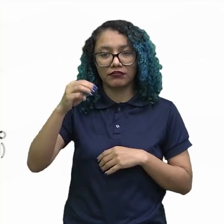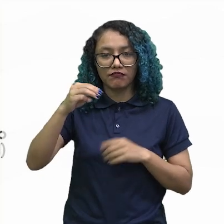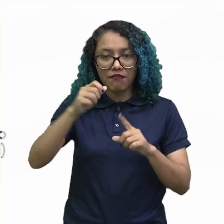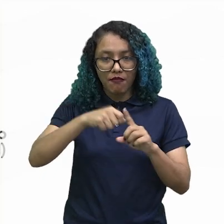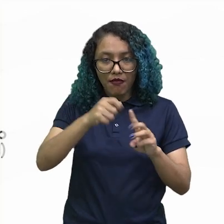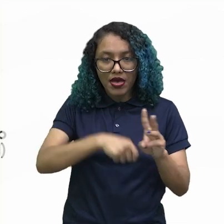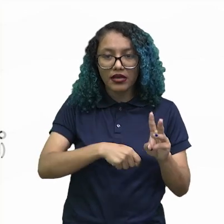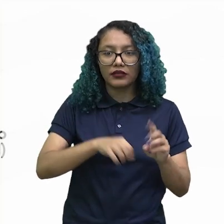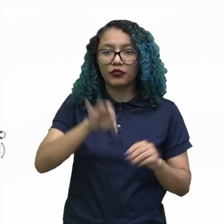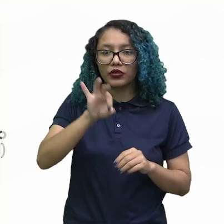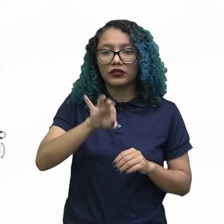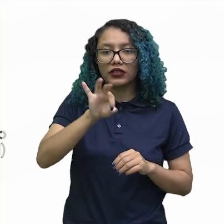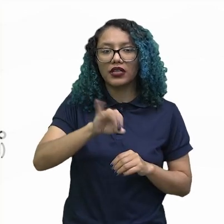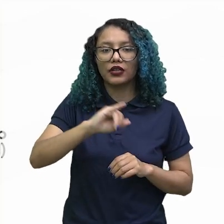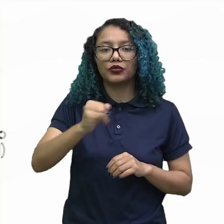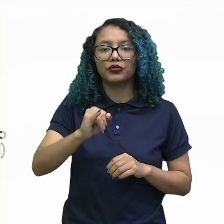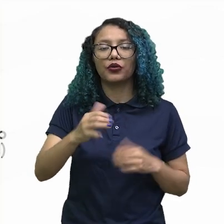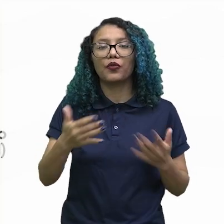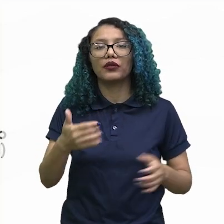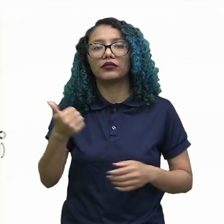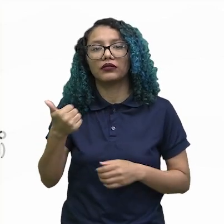de juros de